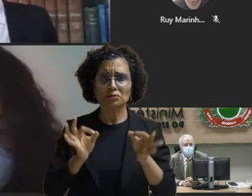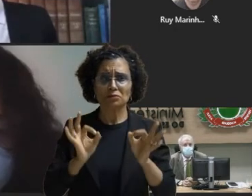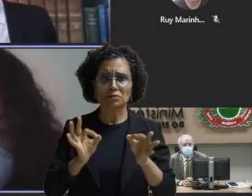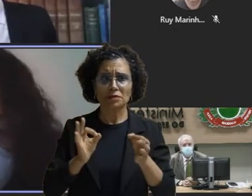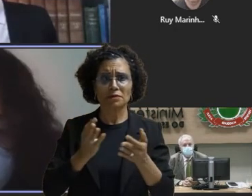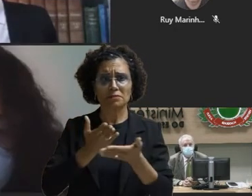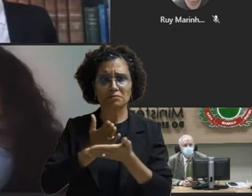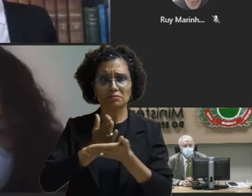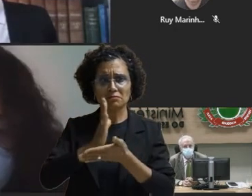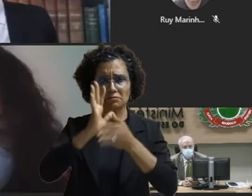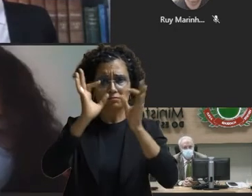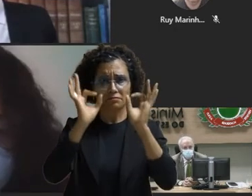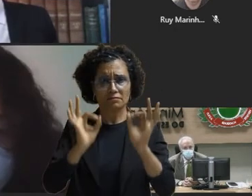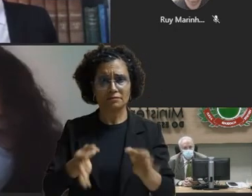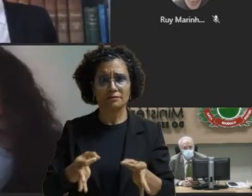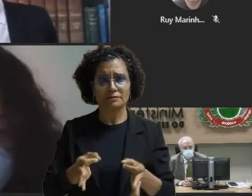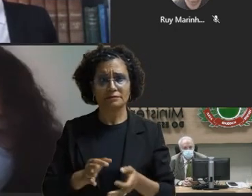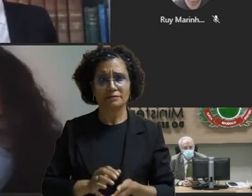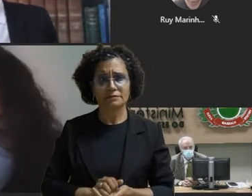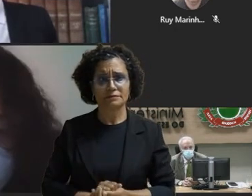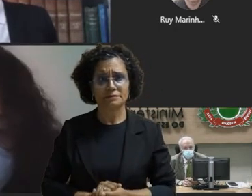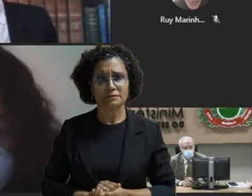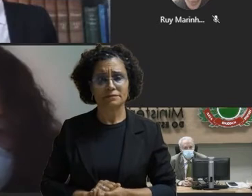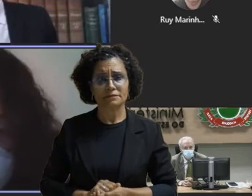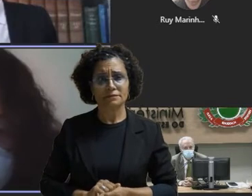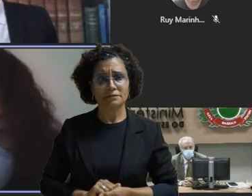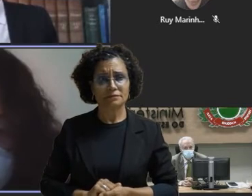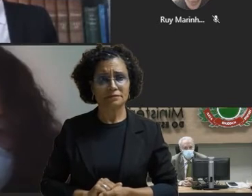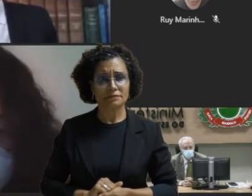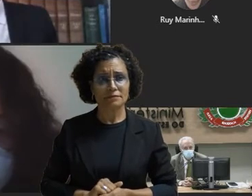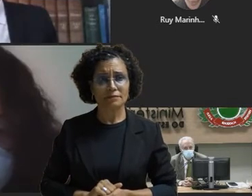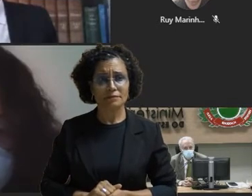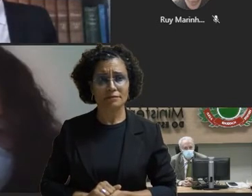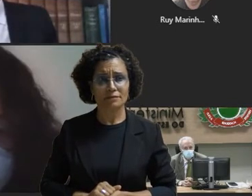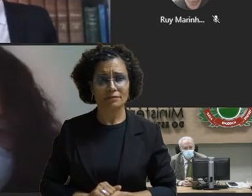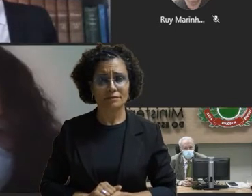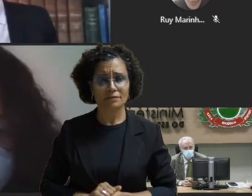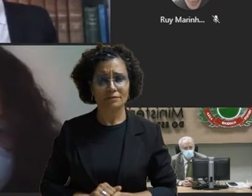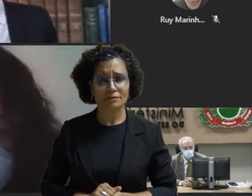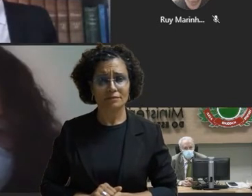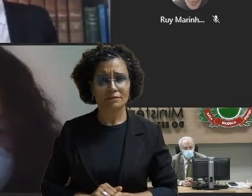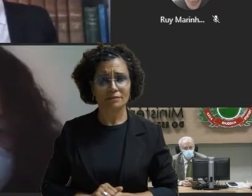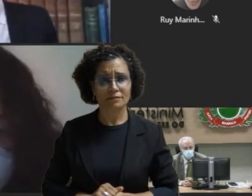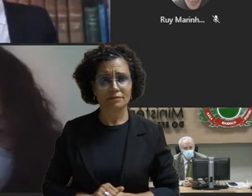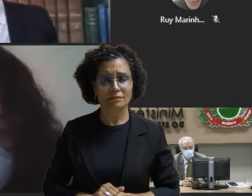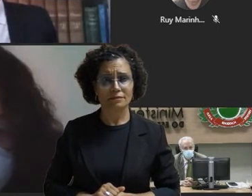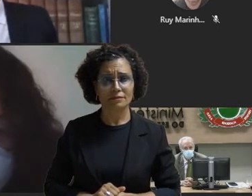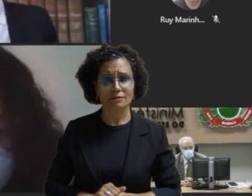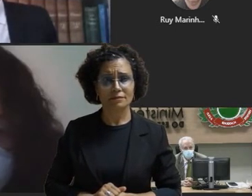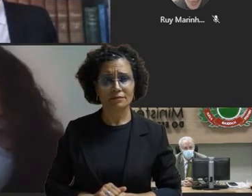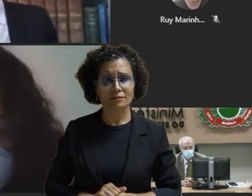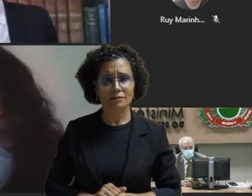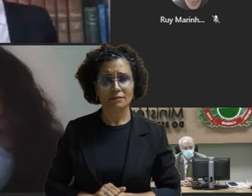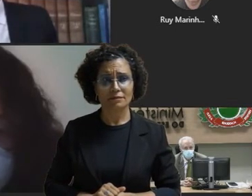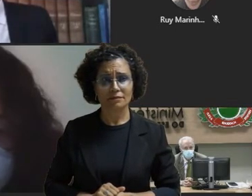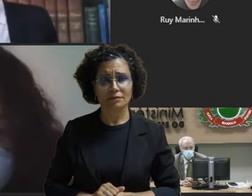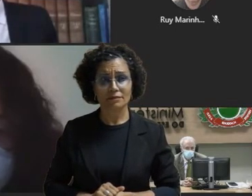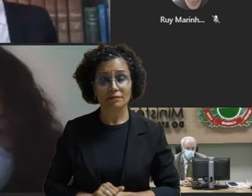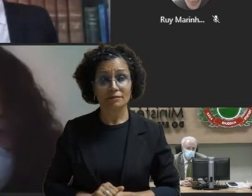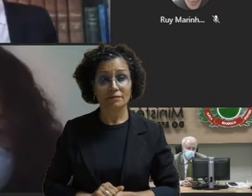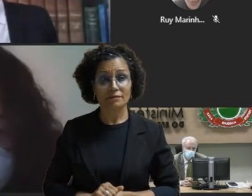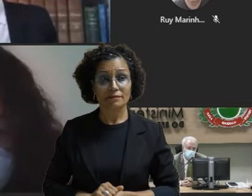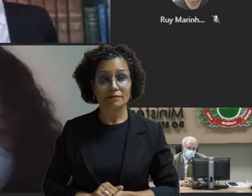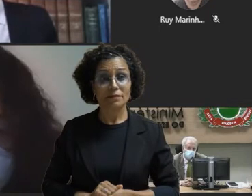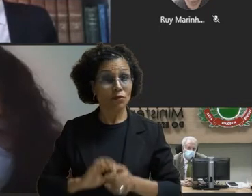homologados. Então tá. Ok? São 41 e todos homologados. Todos estão de